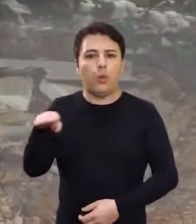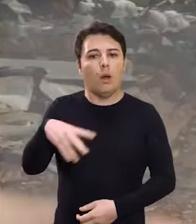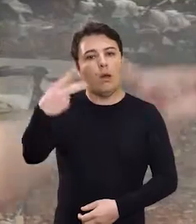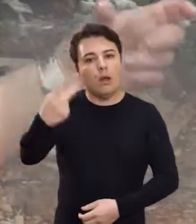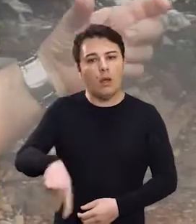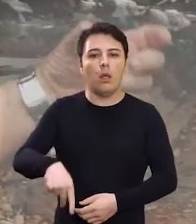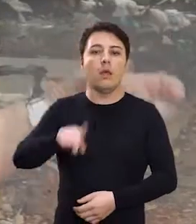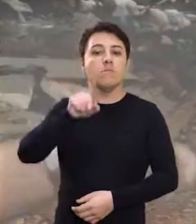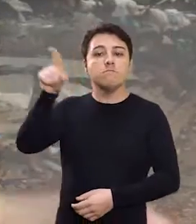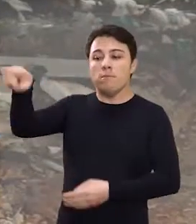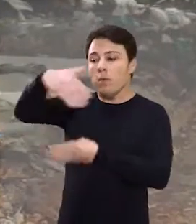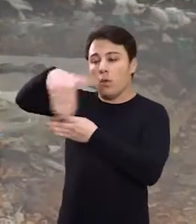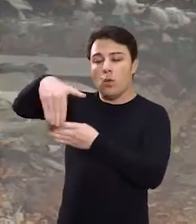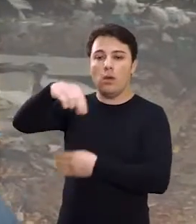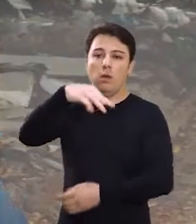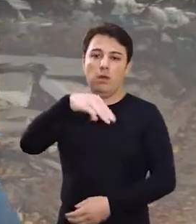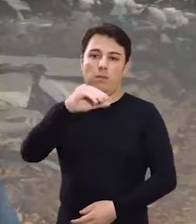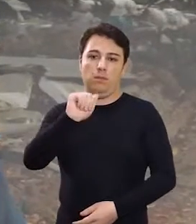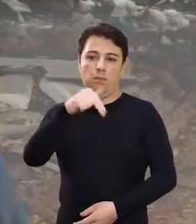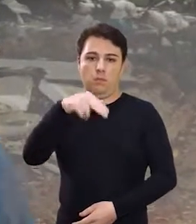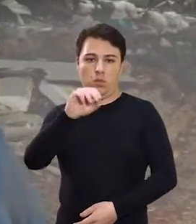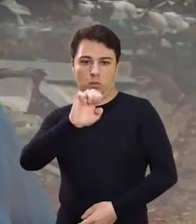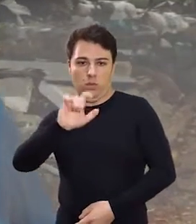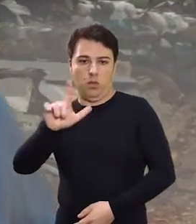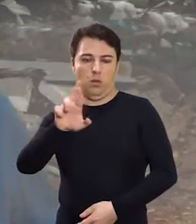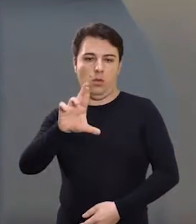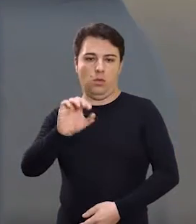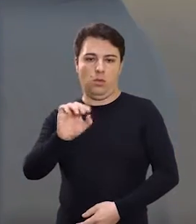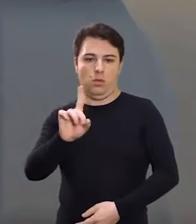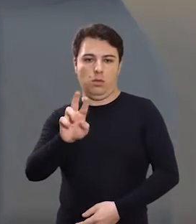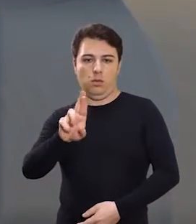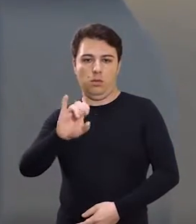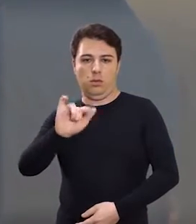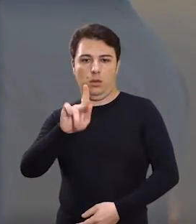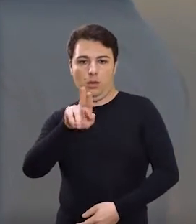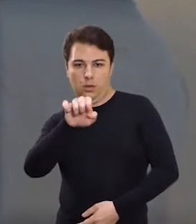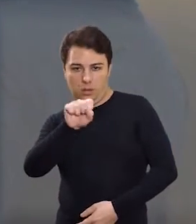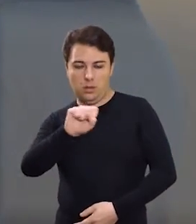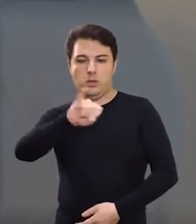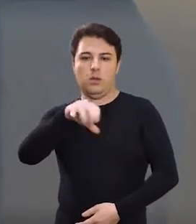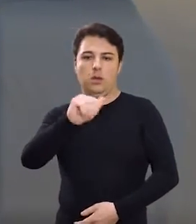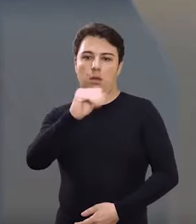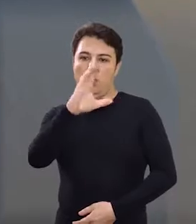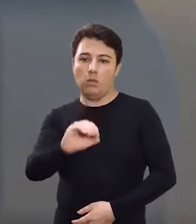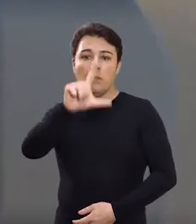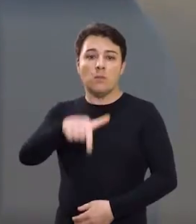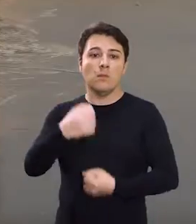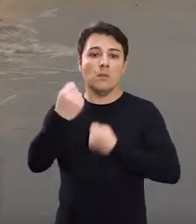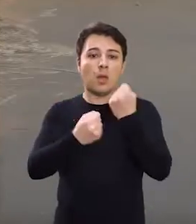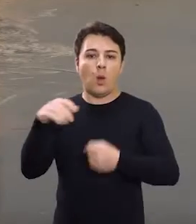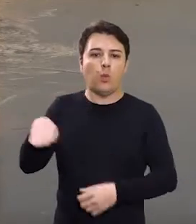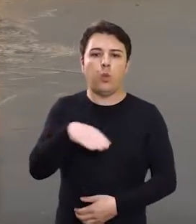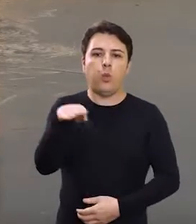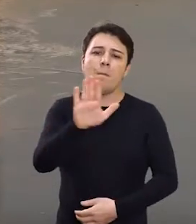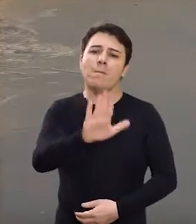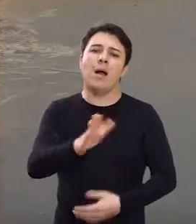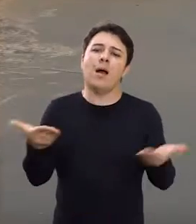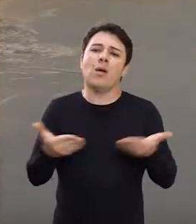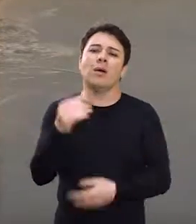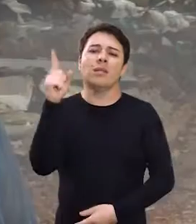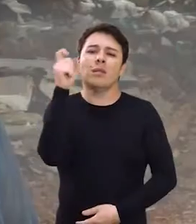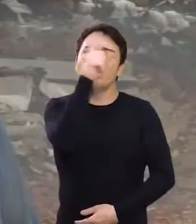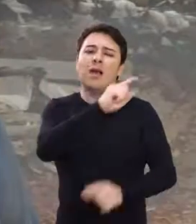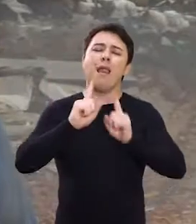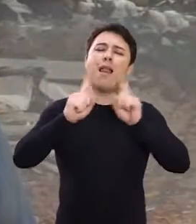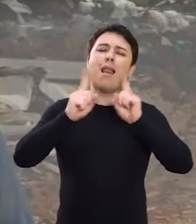passa feito pela Manoel Rodrigues Jacó já pega esse caminho aqui e ultimamente tá sendo difícil os moradores passar por